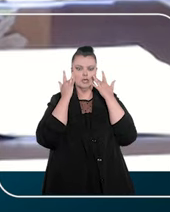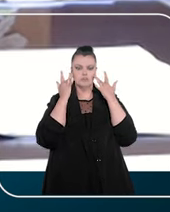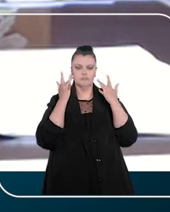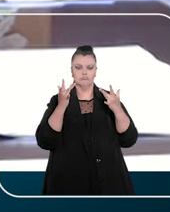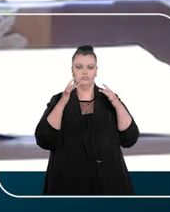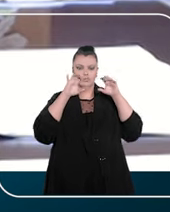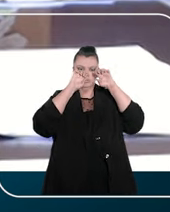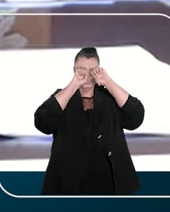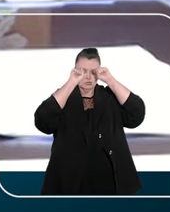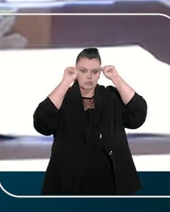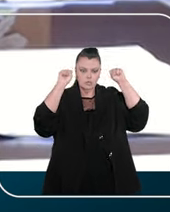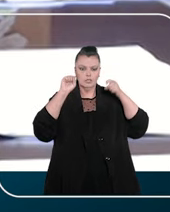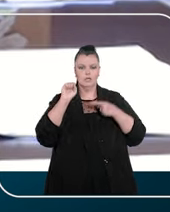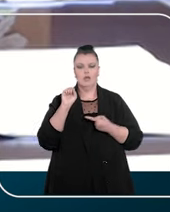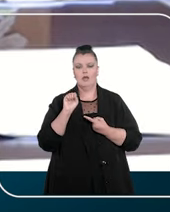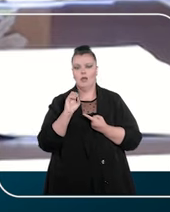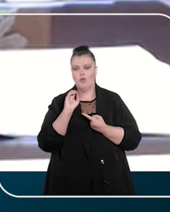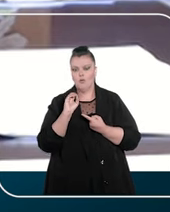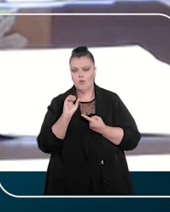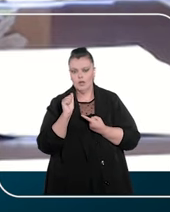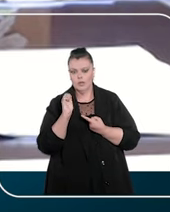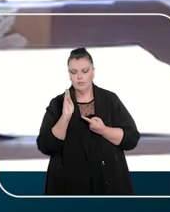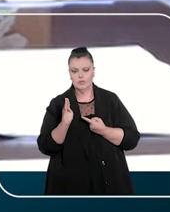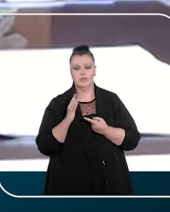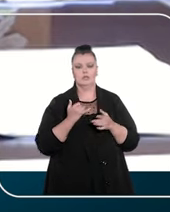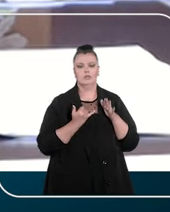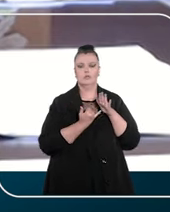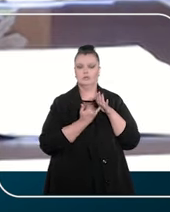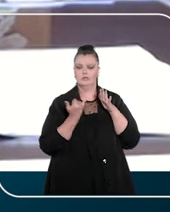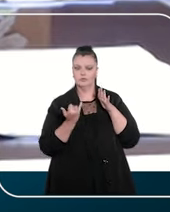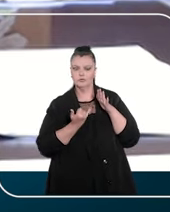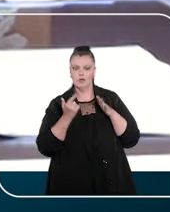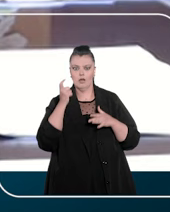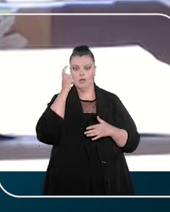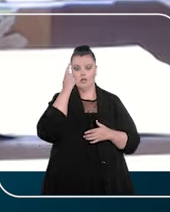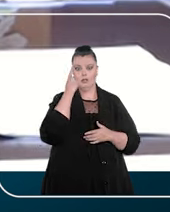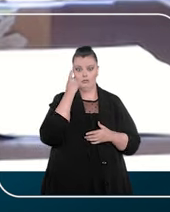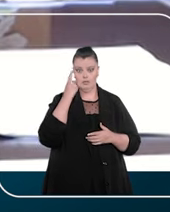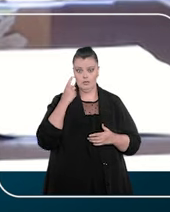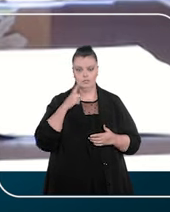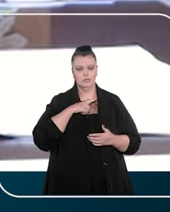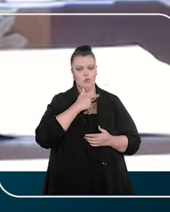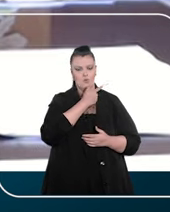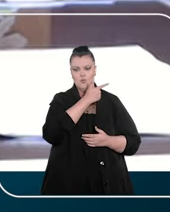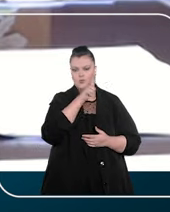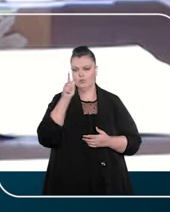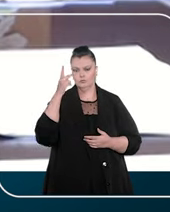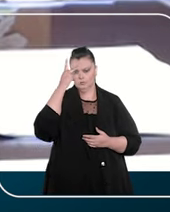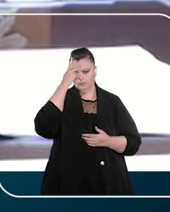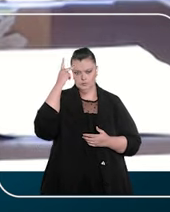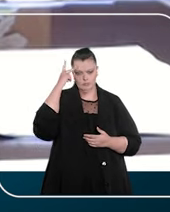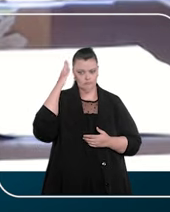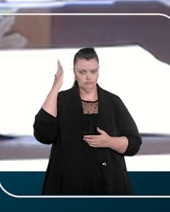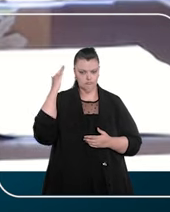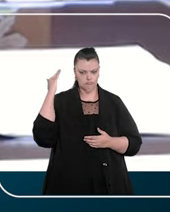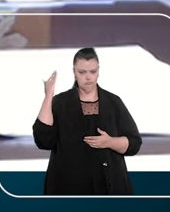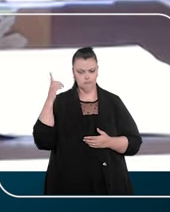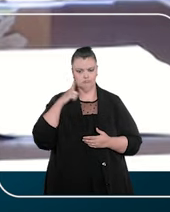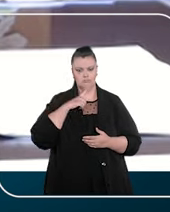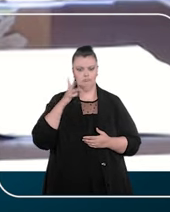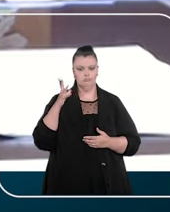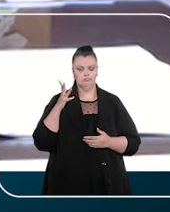OAB, pelas entidades interessadas, por juristas interessados, um grande número